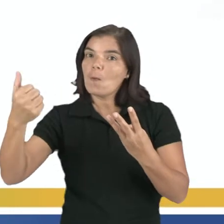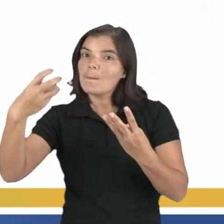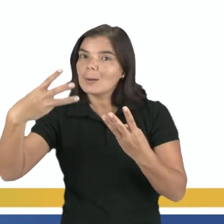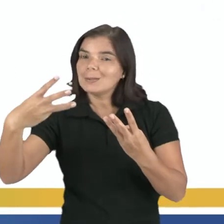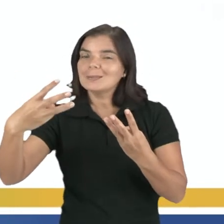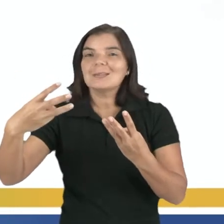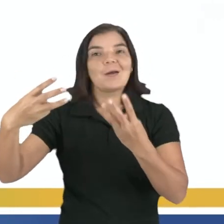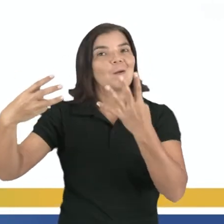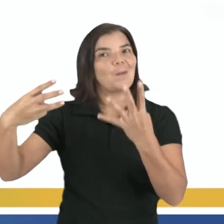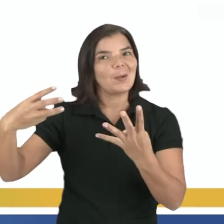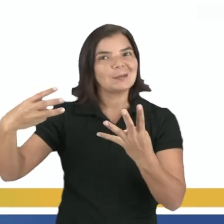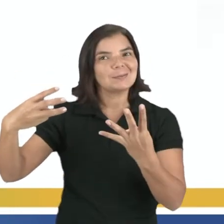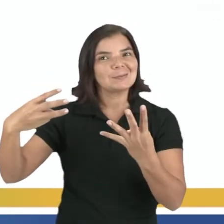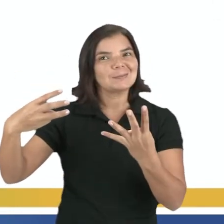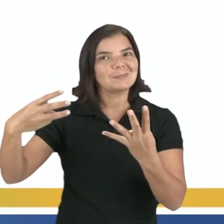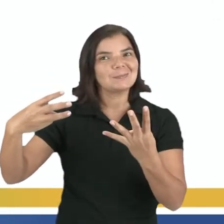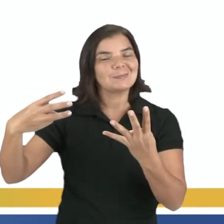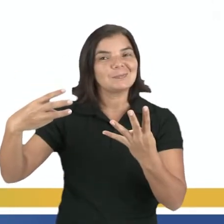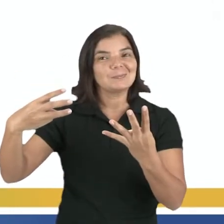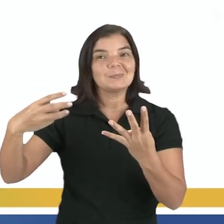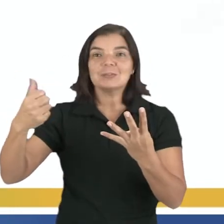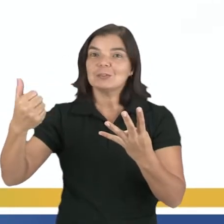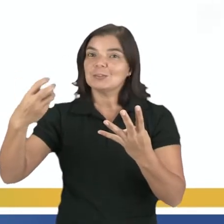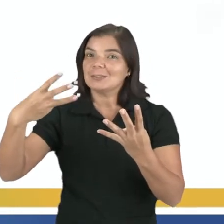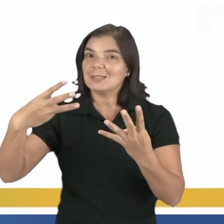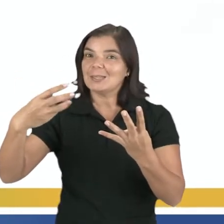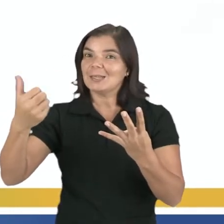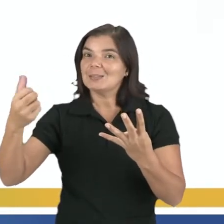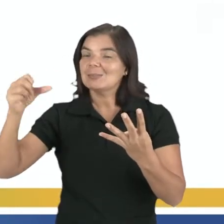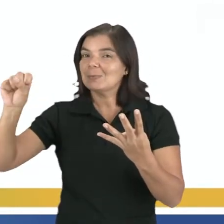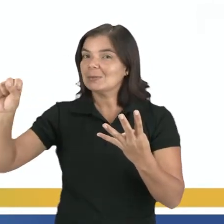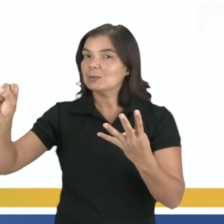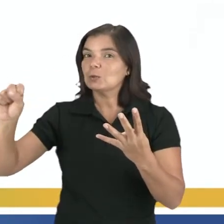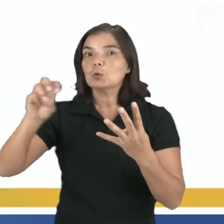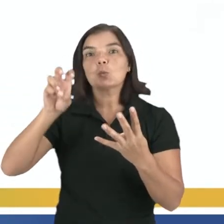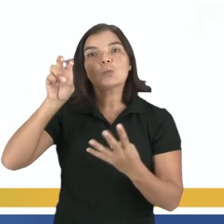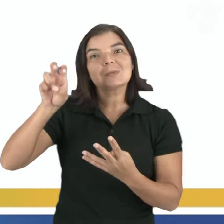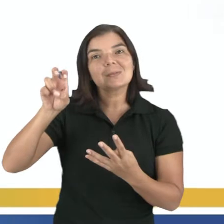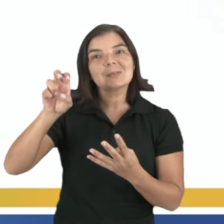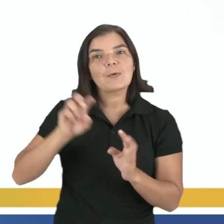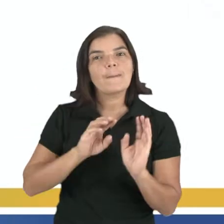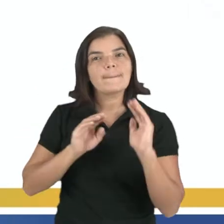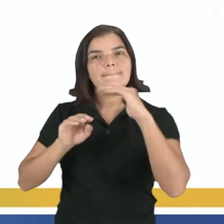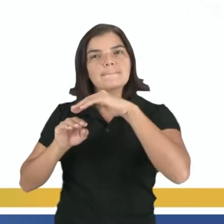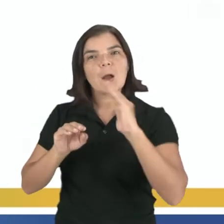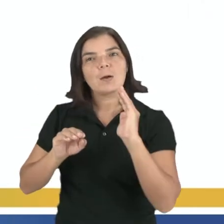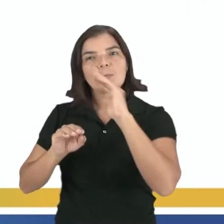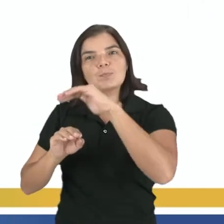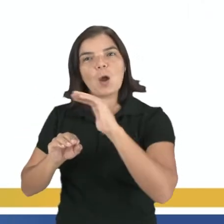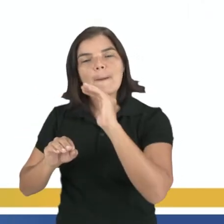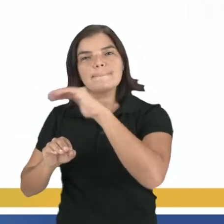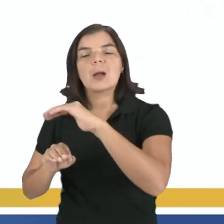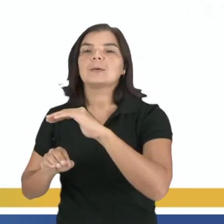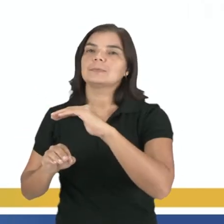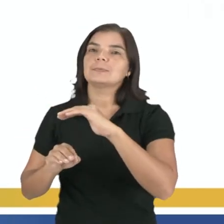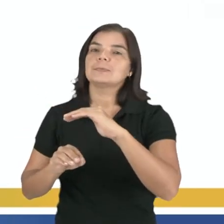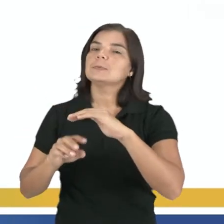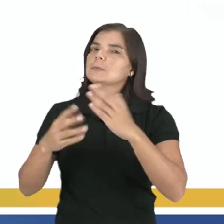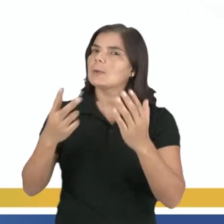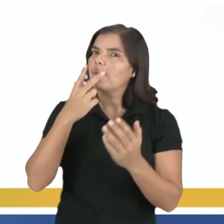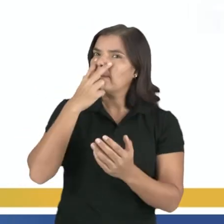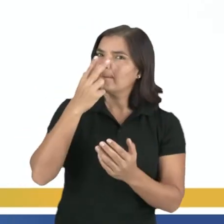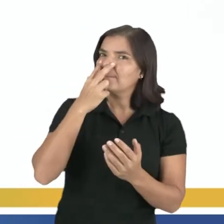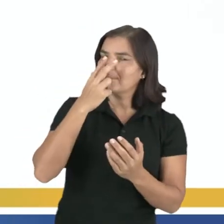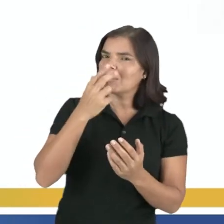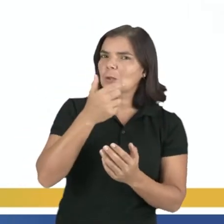pulei 4 unidades. De 13 para 18, eu pulei 5 unidades. De 18 para 24, eu pulei 6 unidades. Então, me